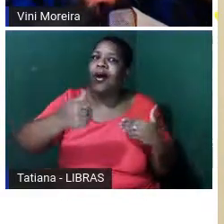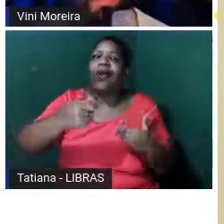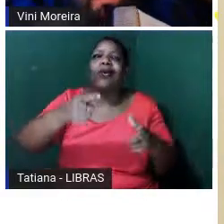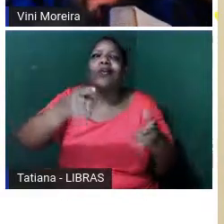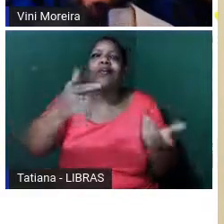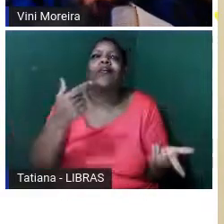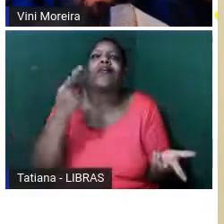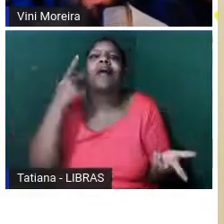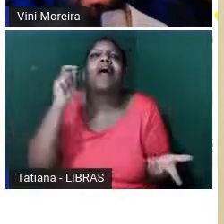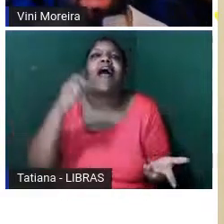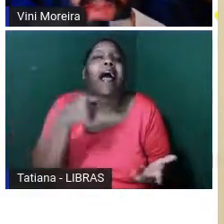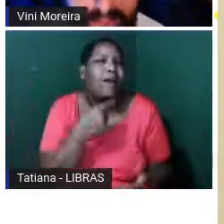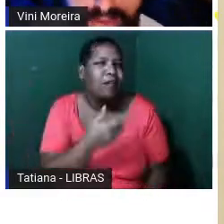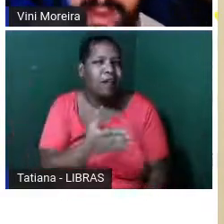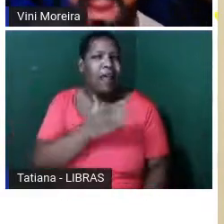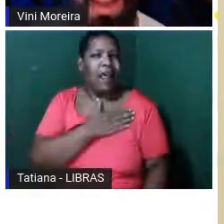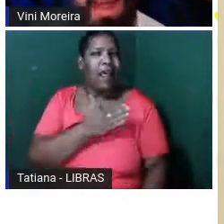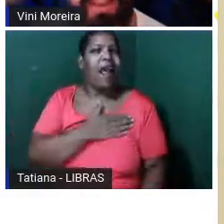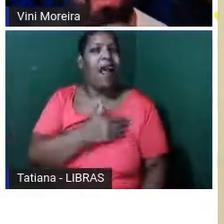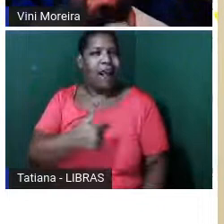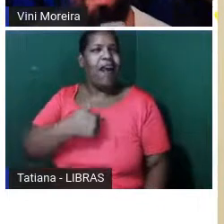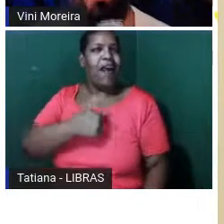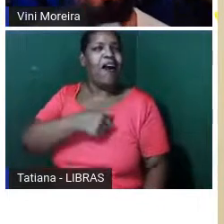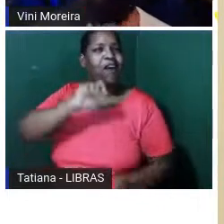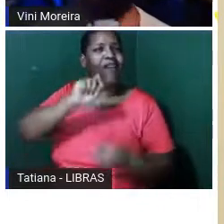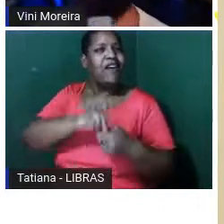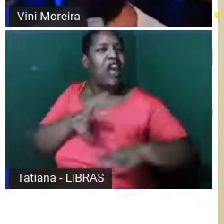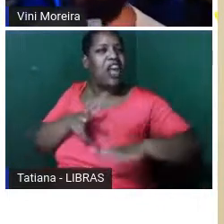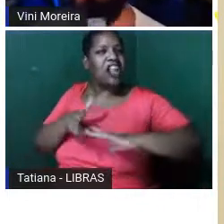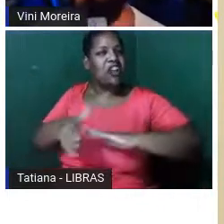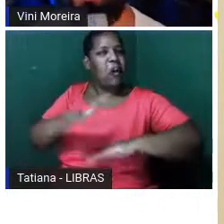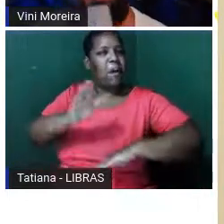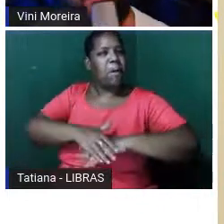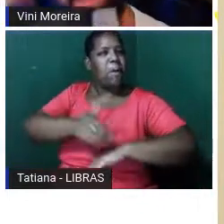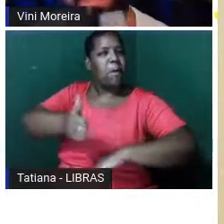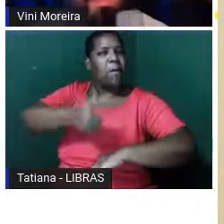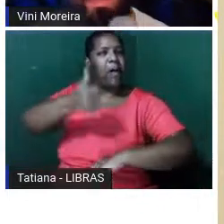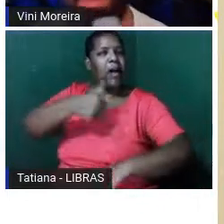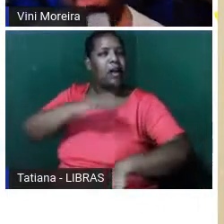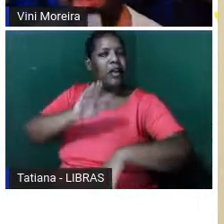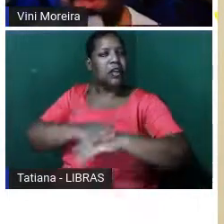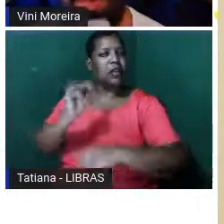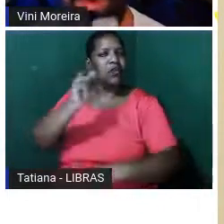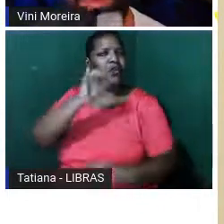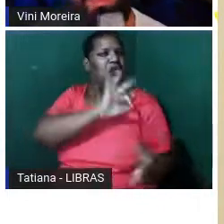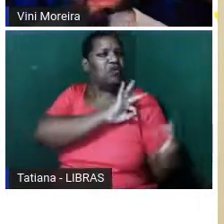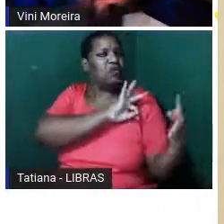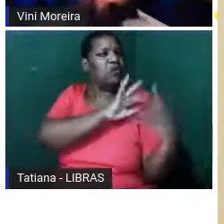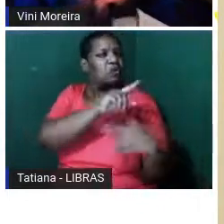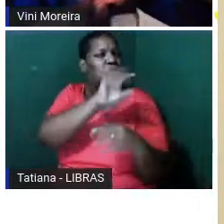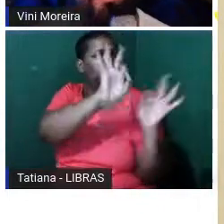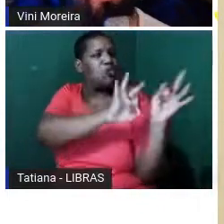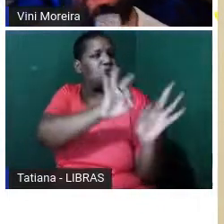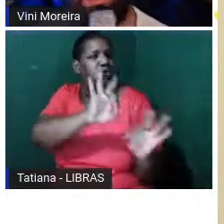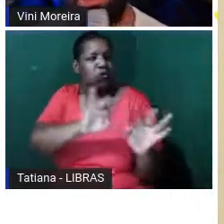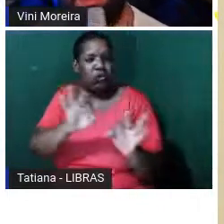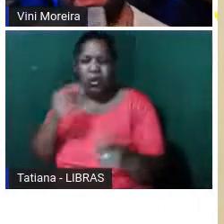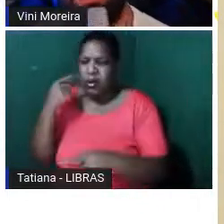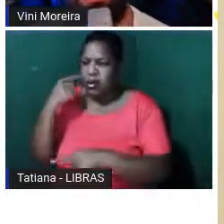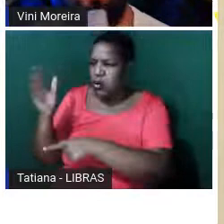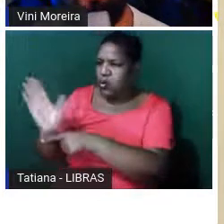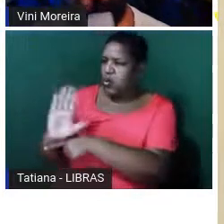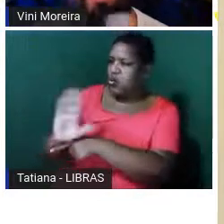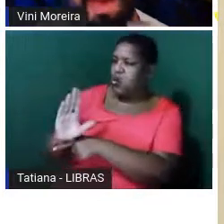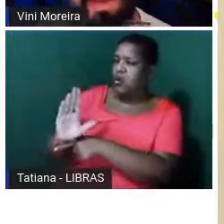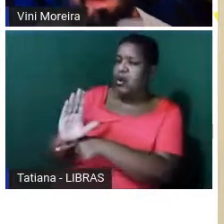você querer bater no peito e falar que a edição é a coisa mais importante você vai ver fazer isso tudo que tá no seu vídeo